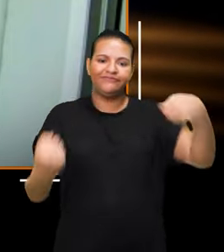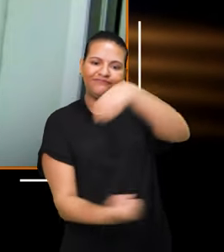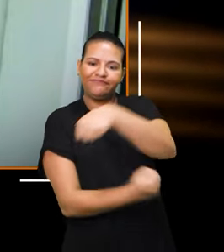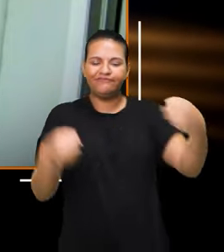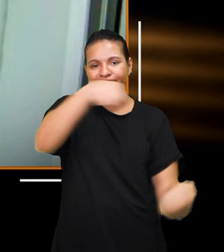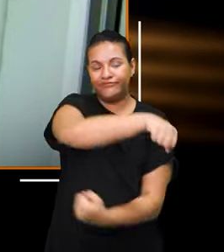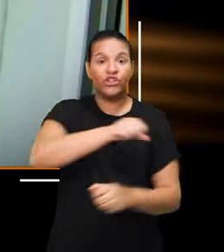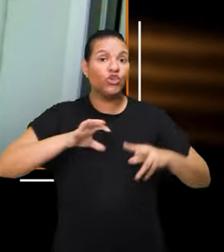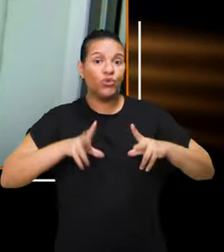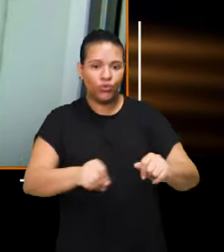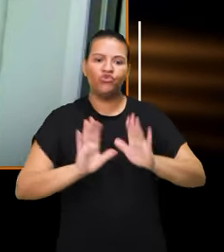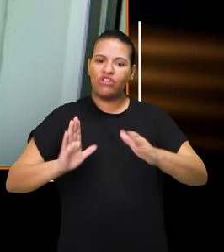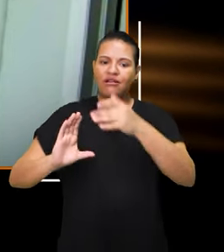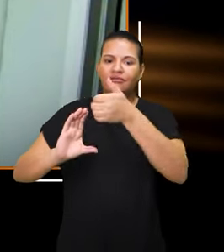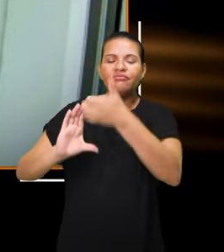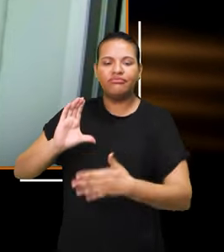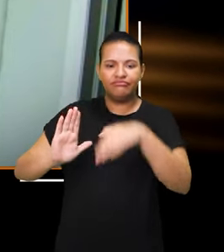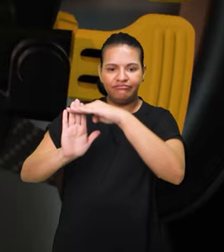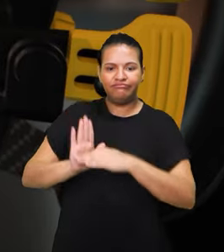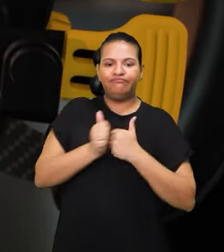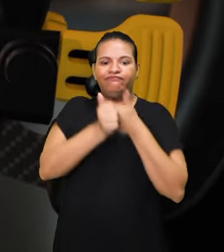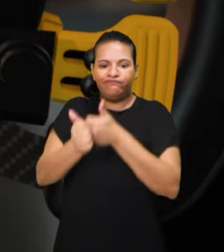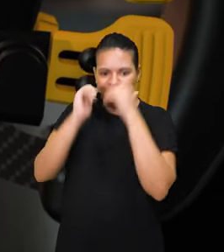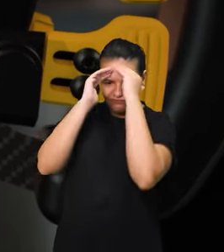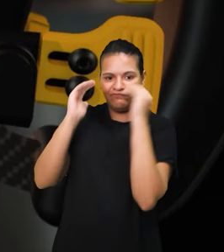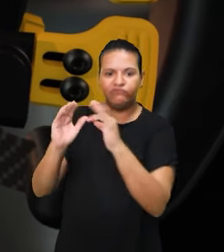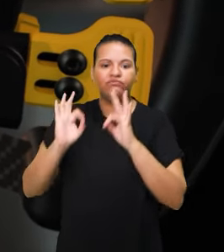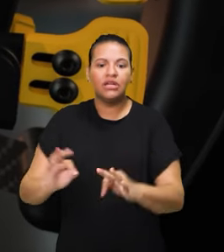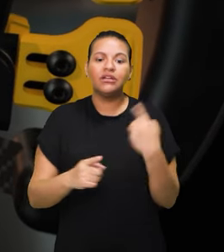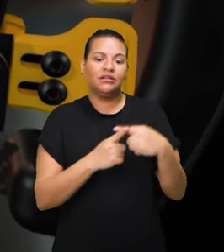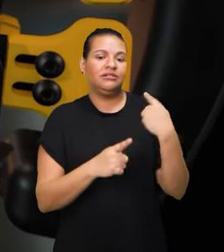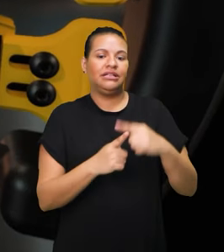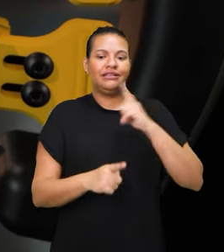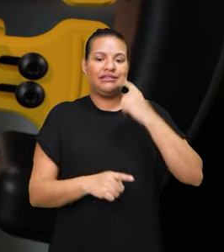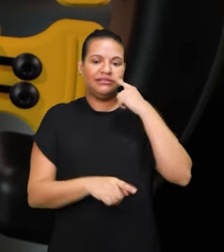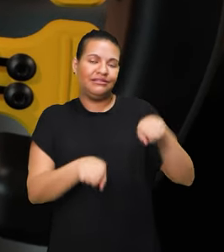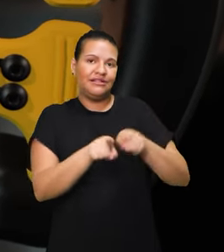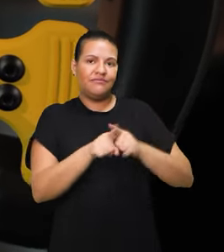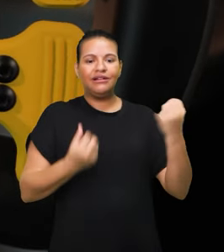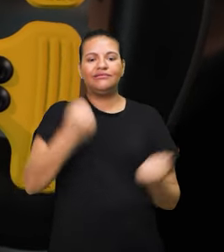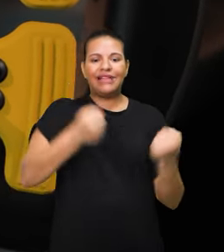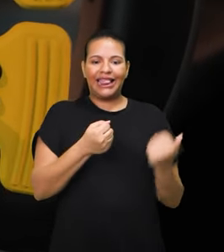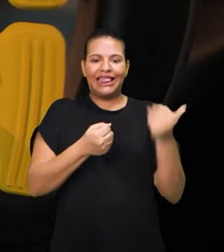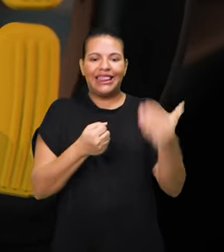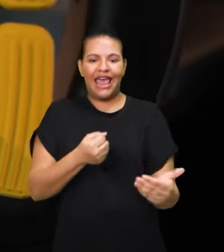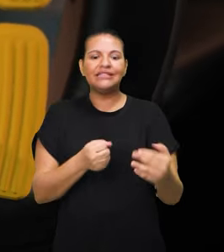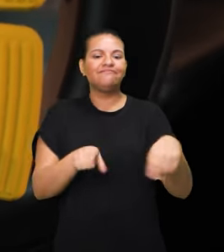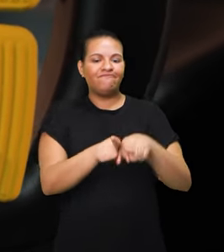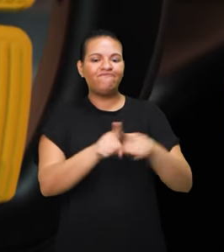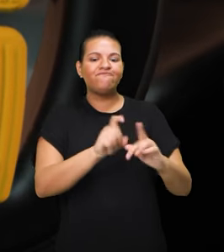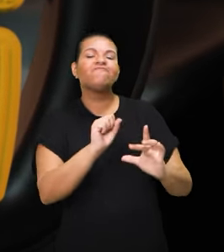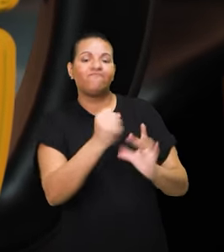rotações dentro dos switches rotativos Sim fizemos várias interações eles solicitaram pedes duplos na parte de trás que são